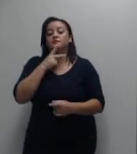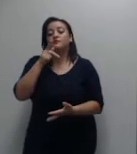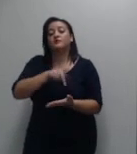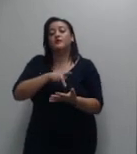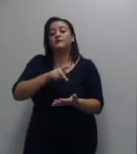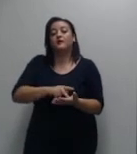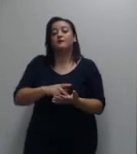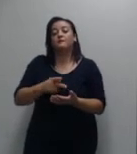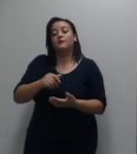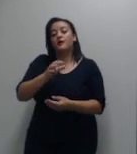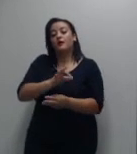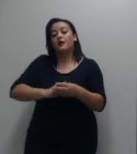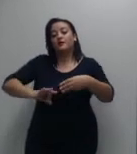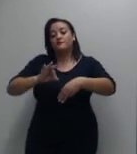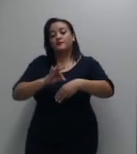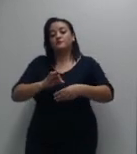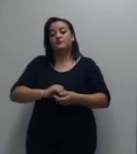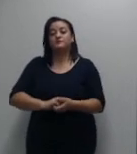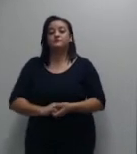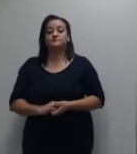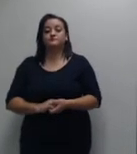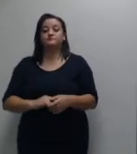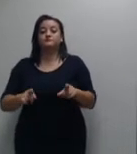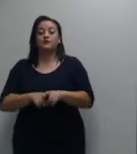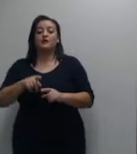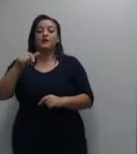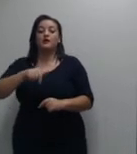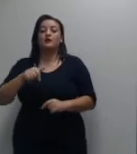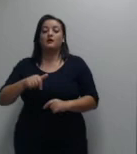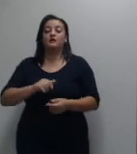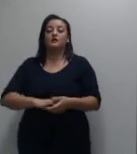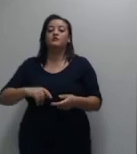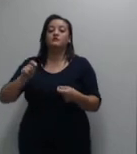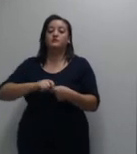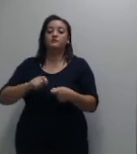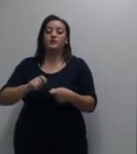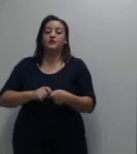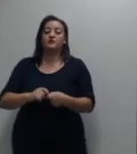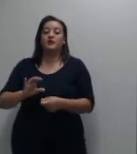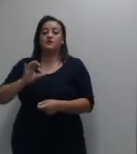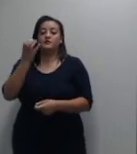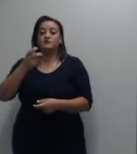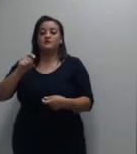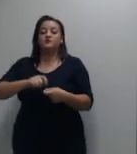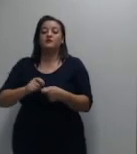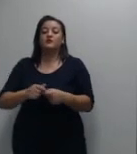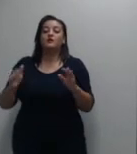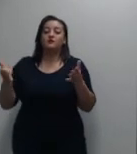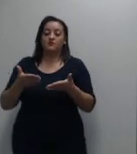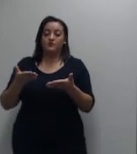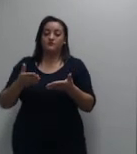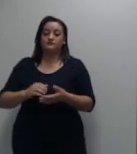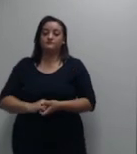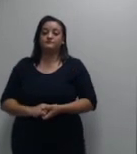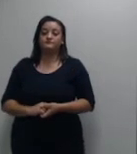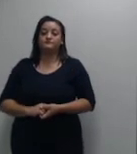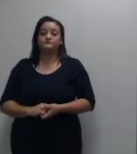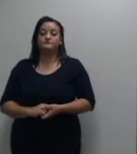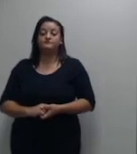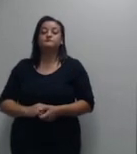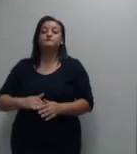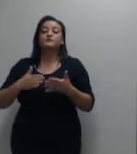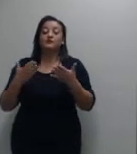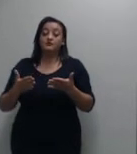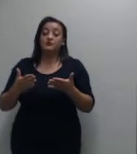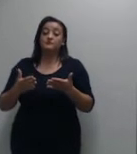pela ministra pela ministra aqui que proferiu a decisão ora impugnada então